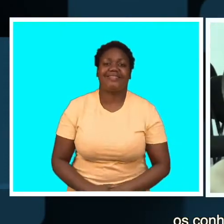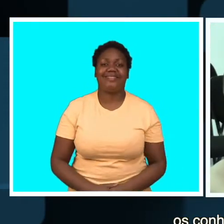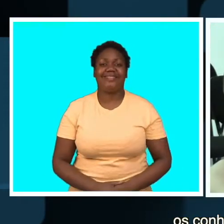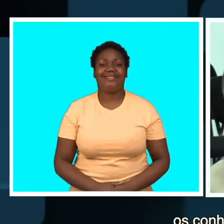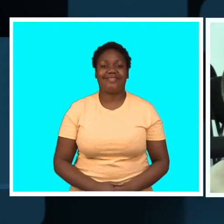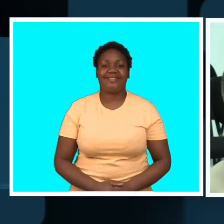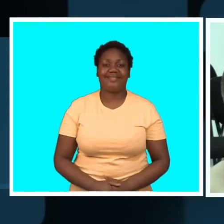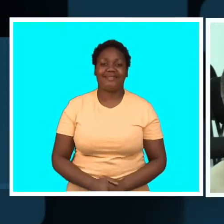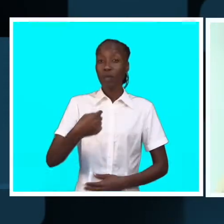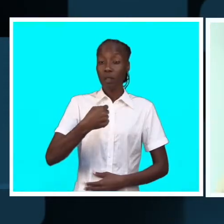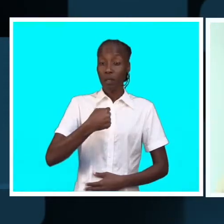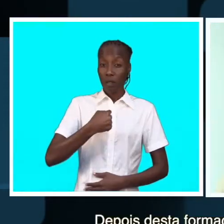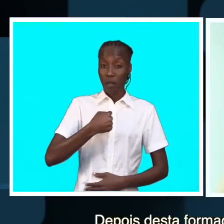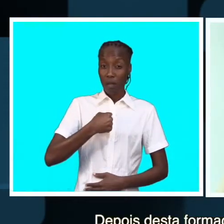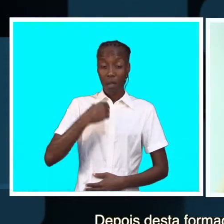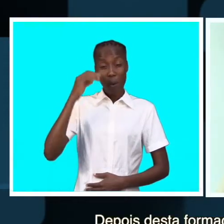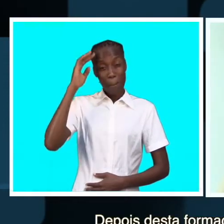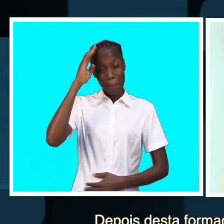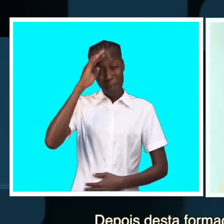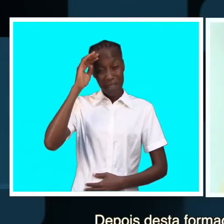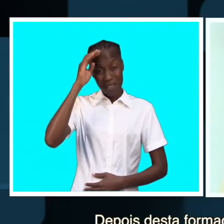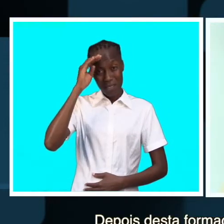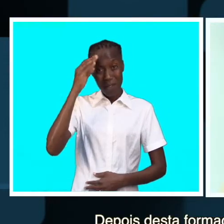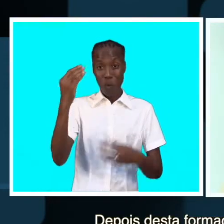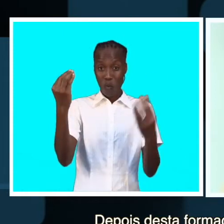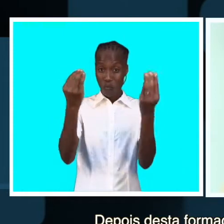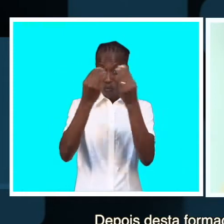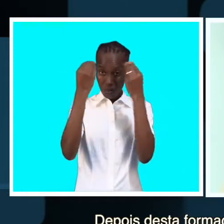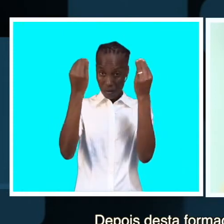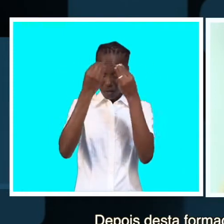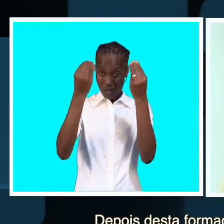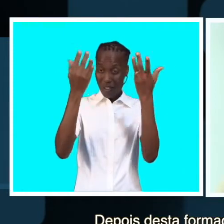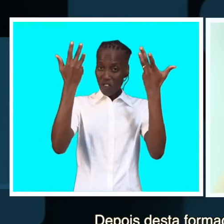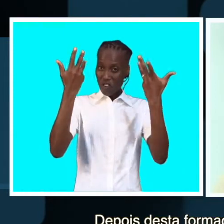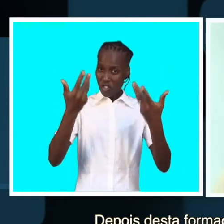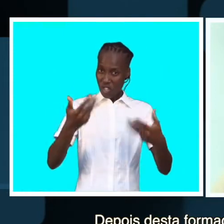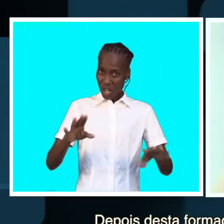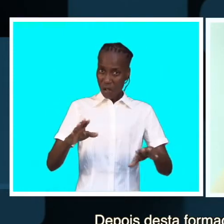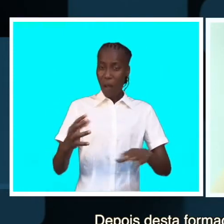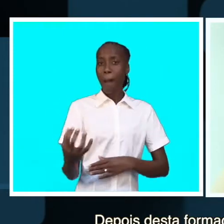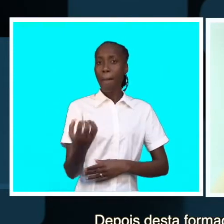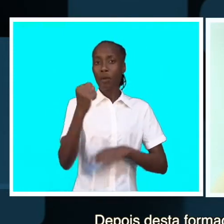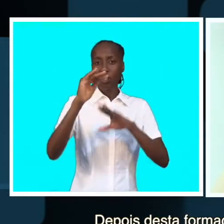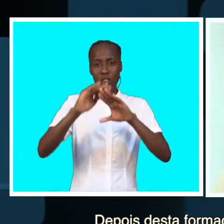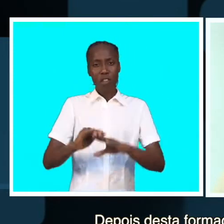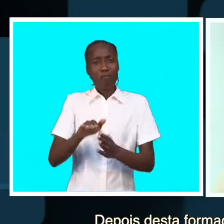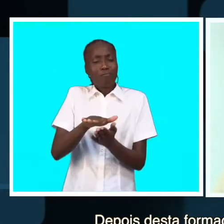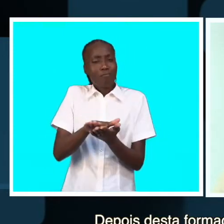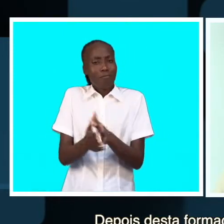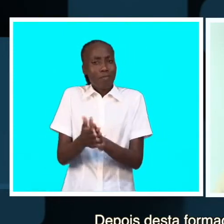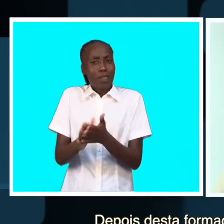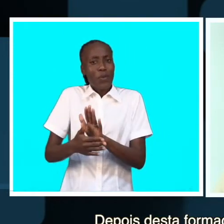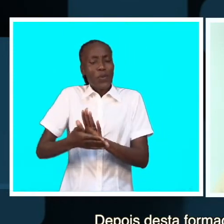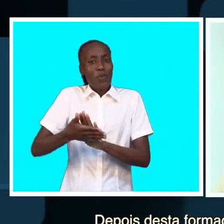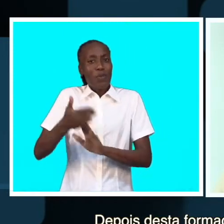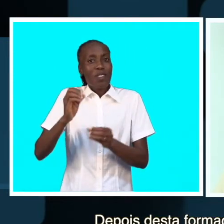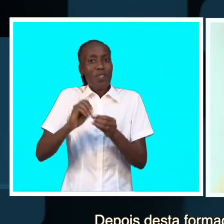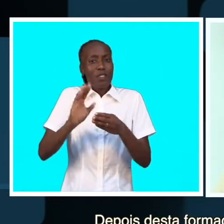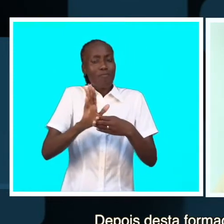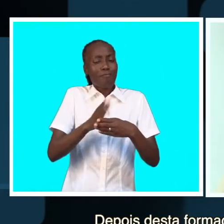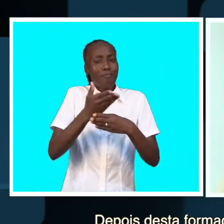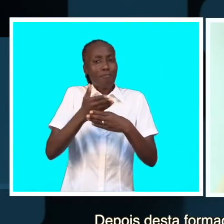capacitação. Eu penso que depois desta formação eu estarei preparado para